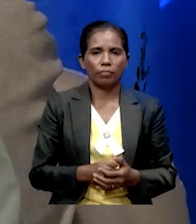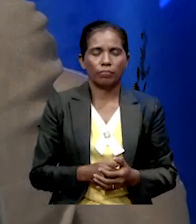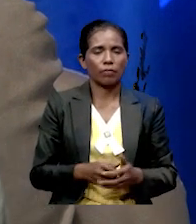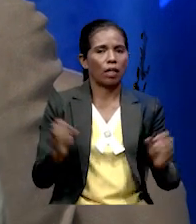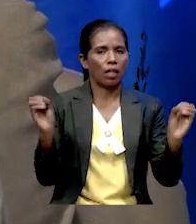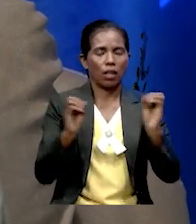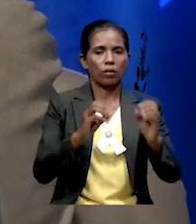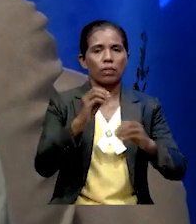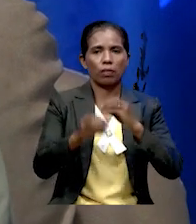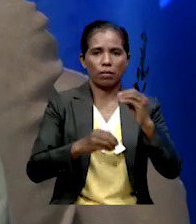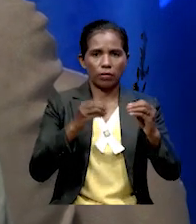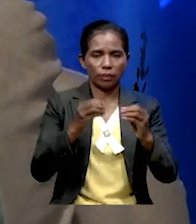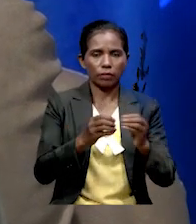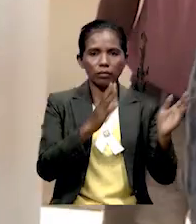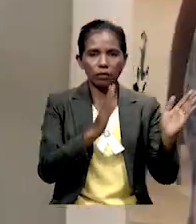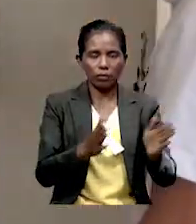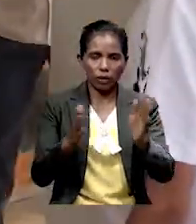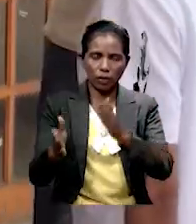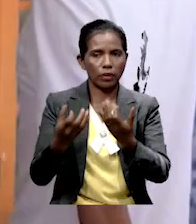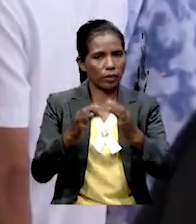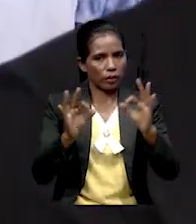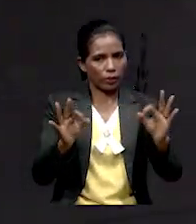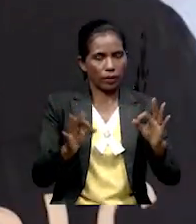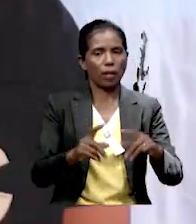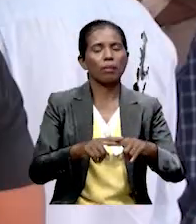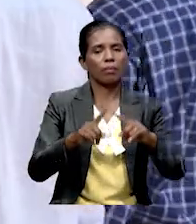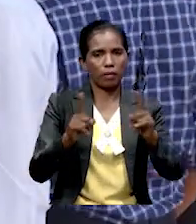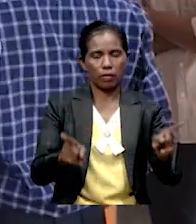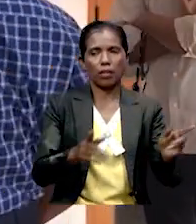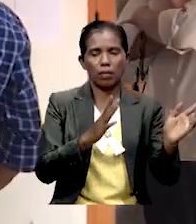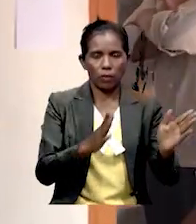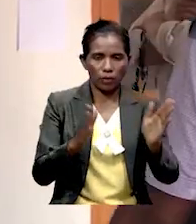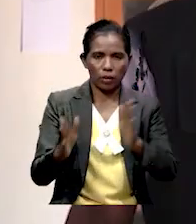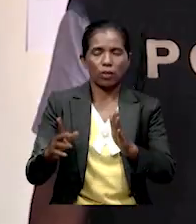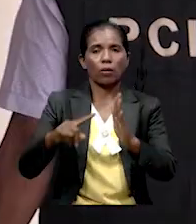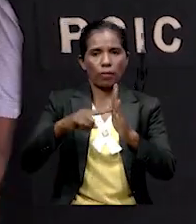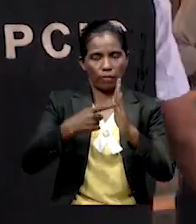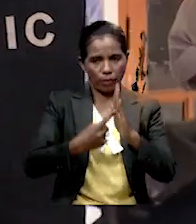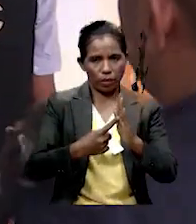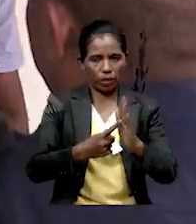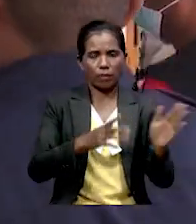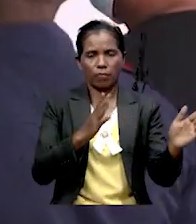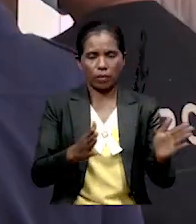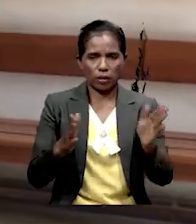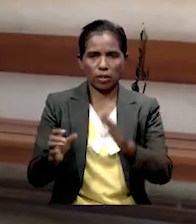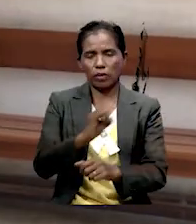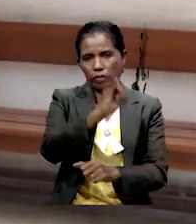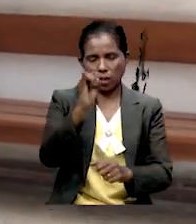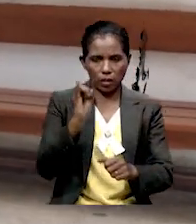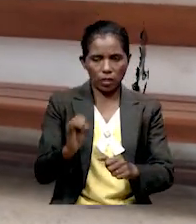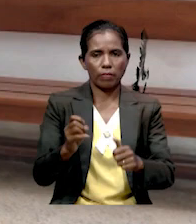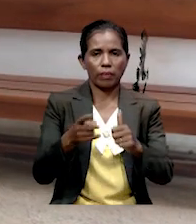Laos katak ne, processo não termina de hora. Mas o processo foi rahu. Processo foi investigação foi